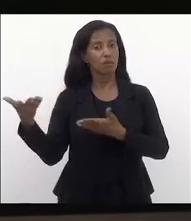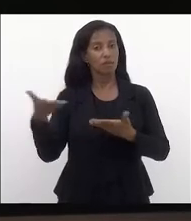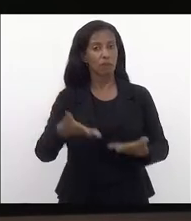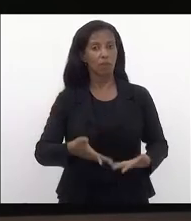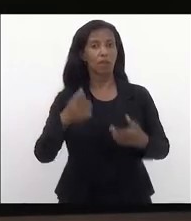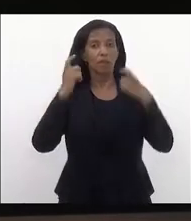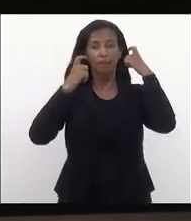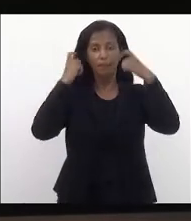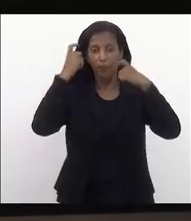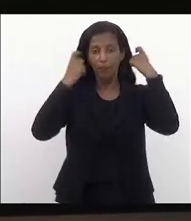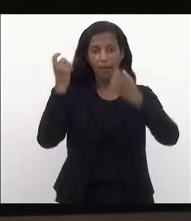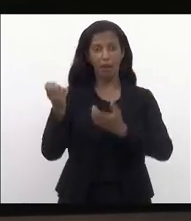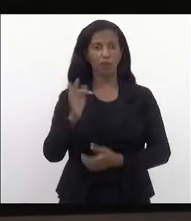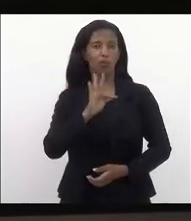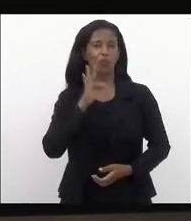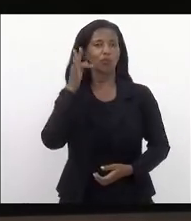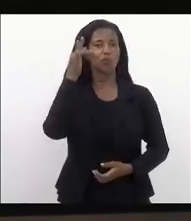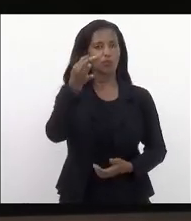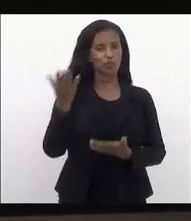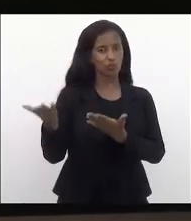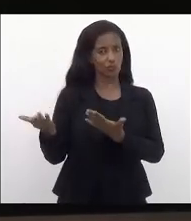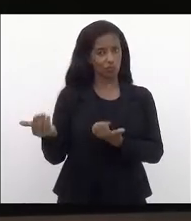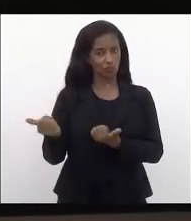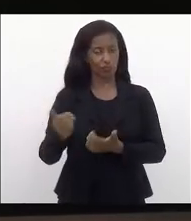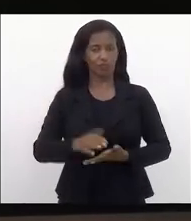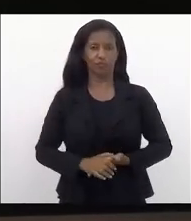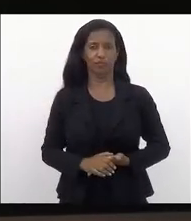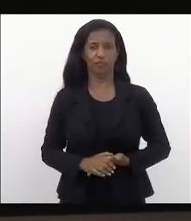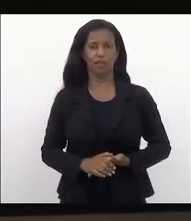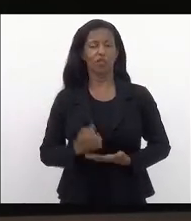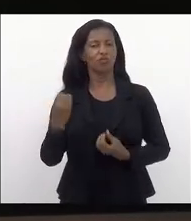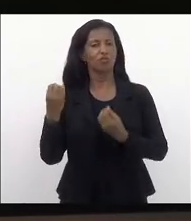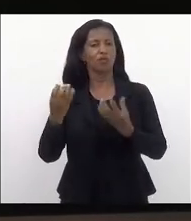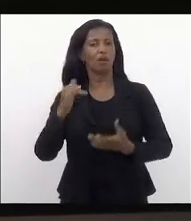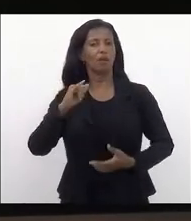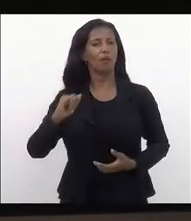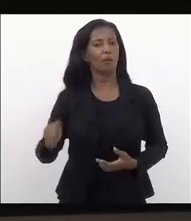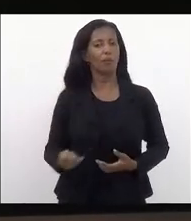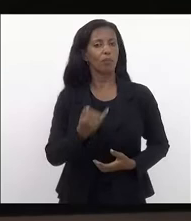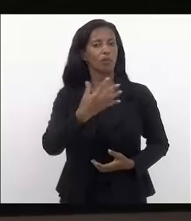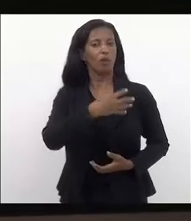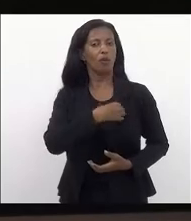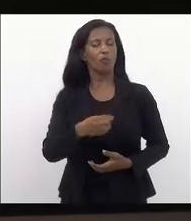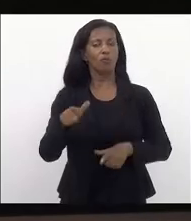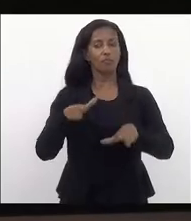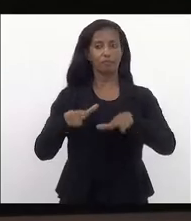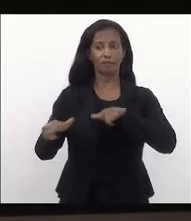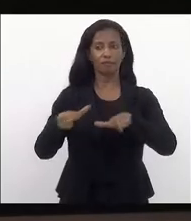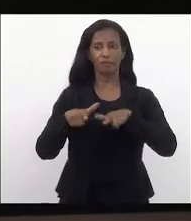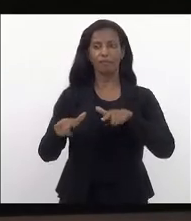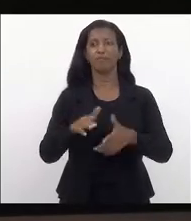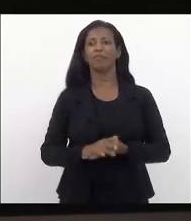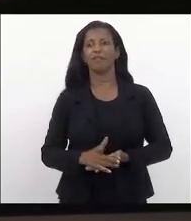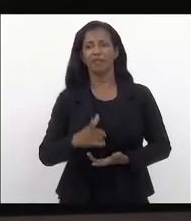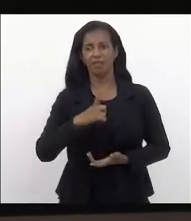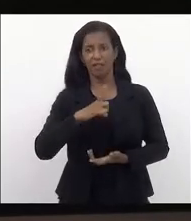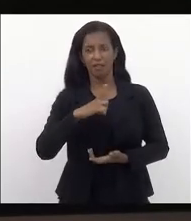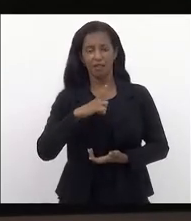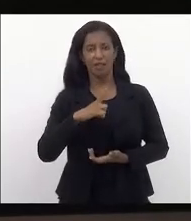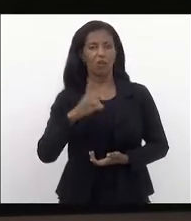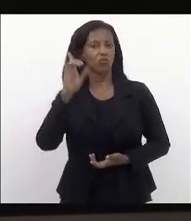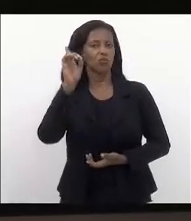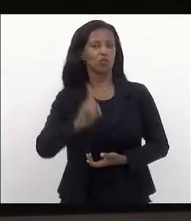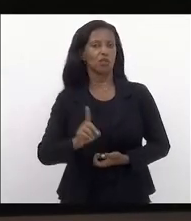sim com o futuro dos jovens ainda mais como professores de dar oportunidade o filho do trabalhador que mora na Zona Oeste tem a gente de fazer uma